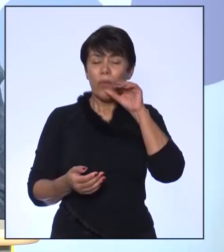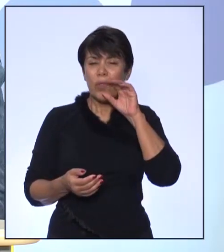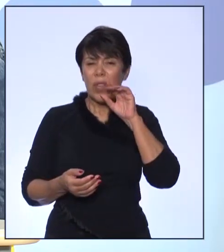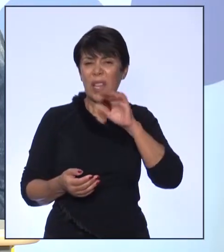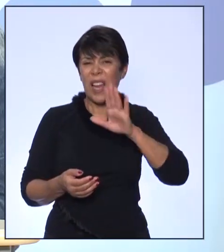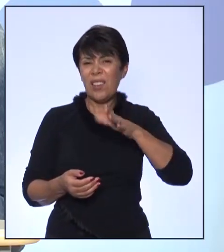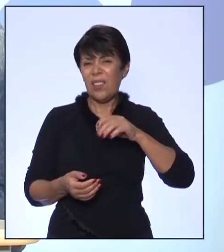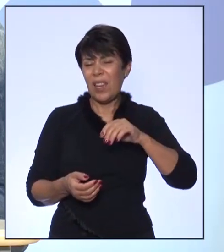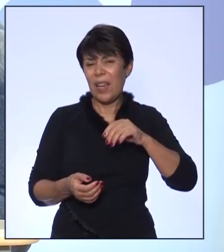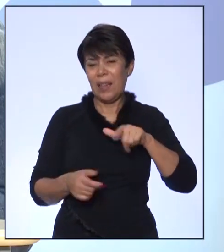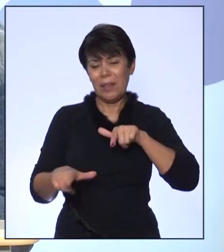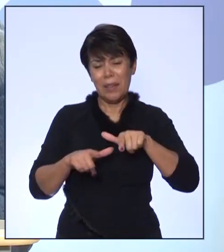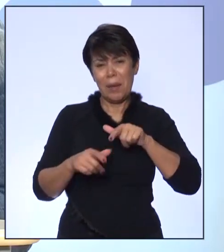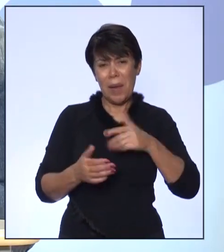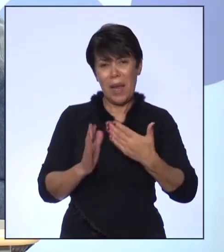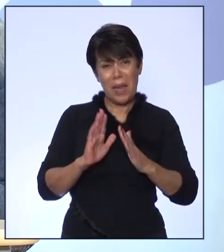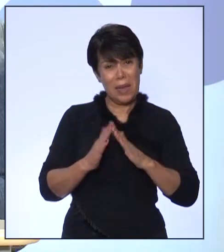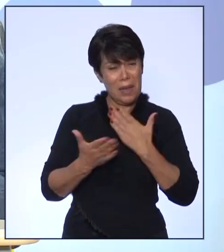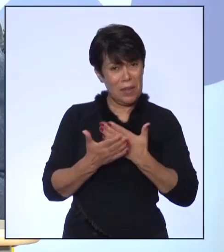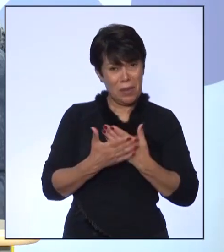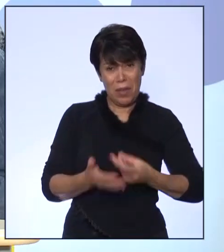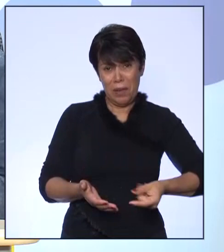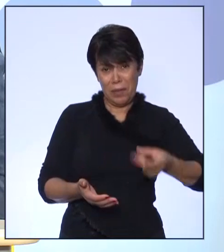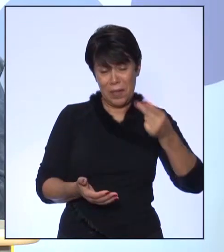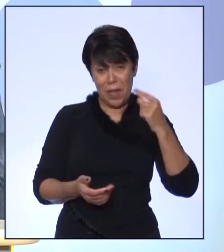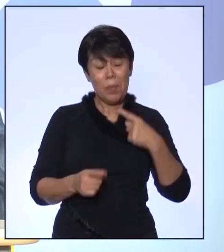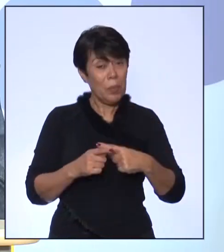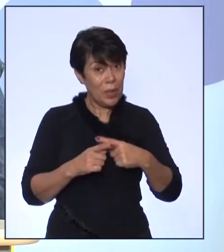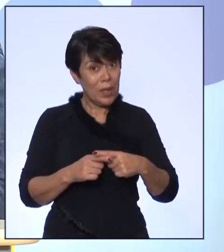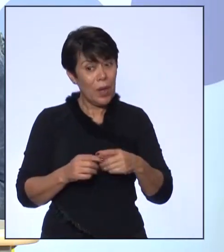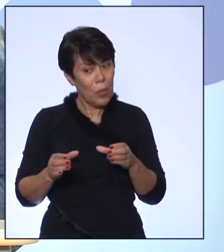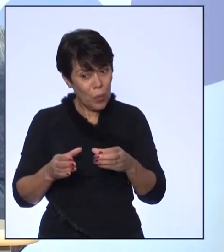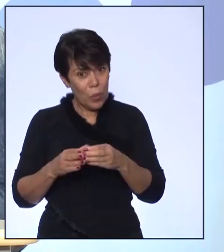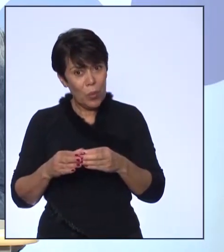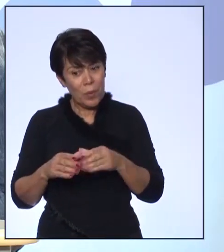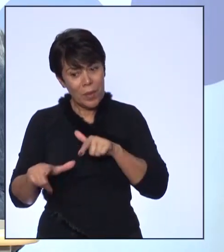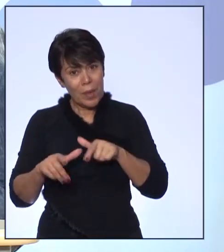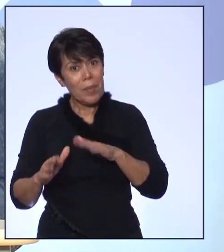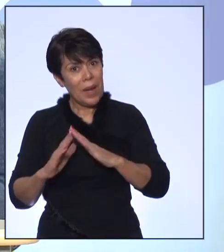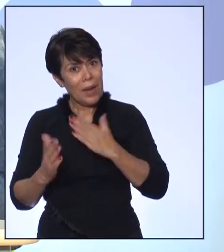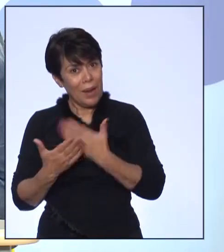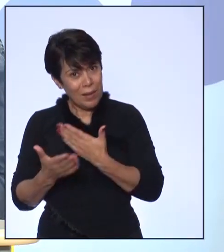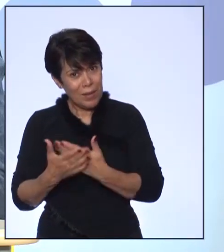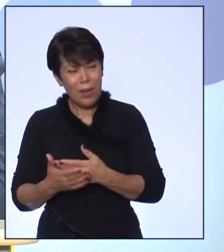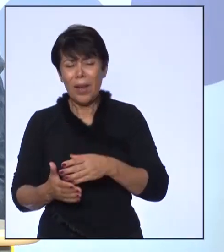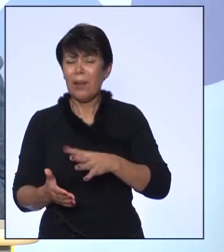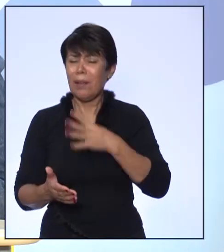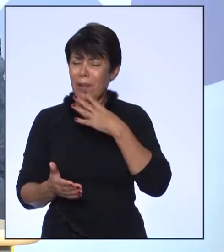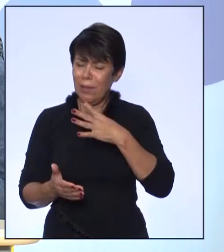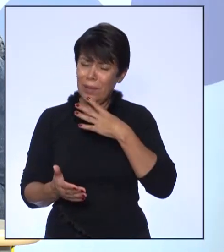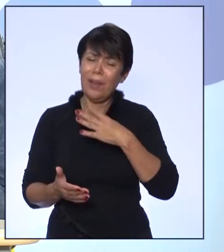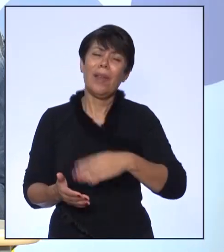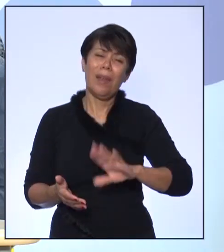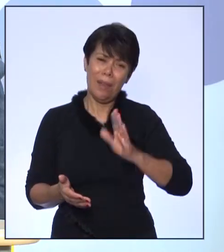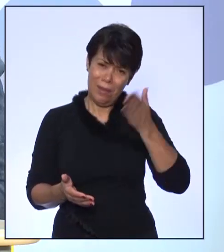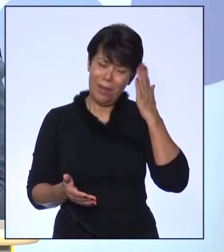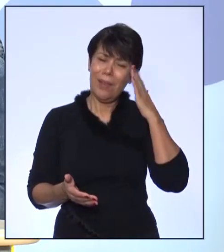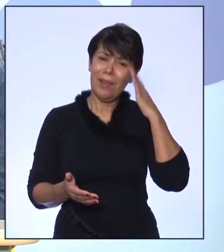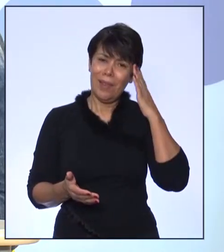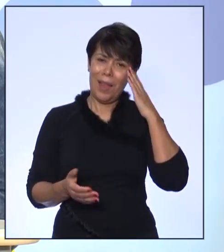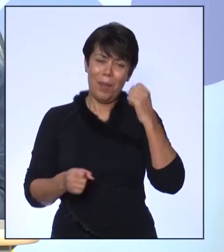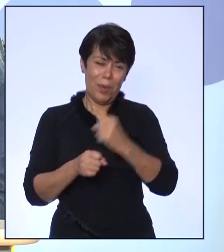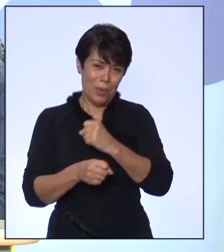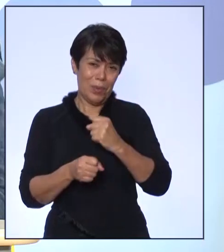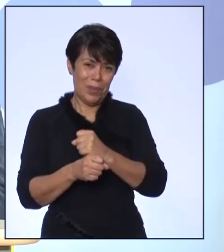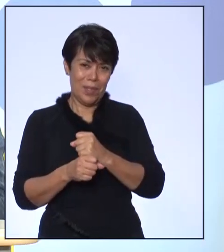um professor ou até sua equipe gestora, porque a equipe gestora da escola ela tem esses dados, né, sobre a construção do prédio da escola e